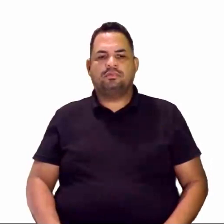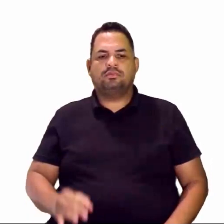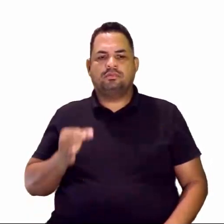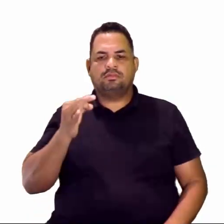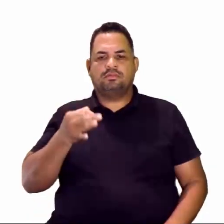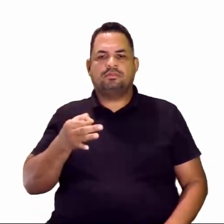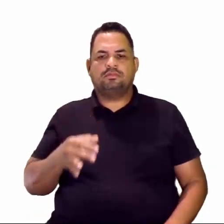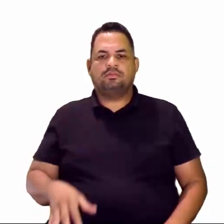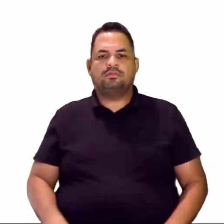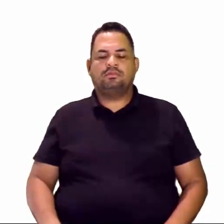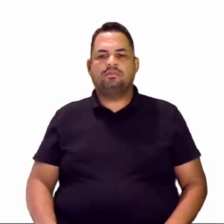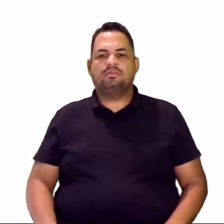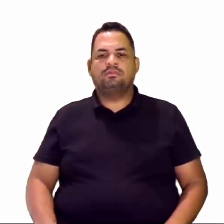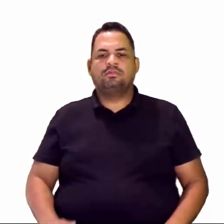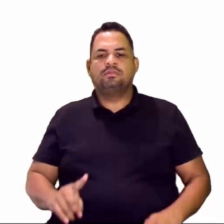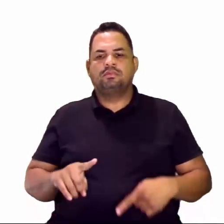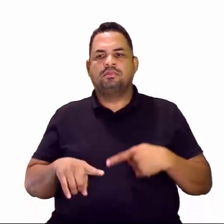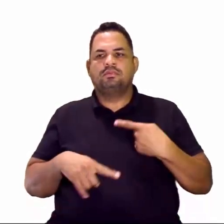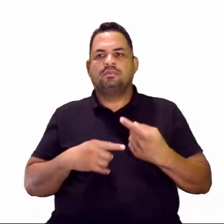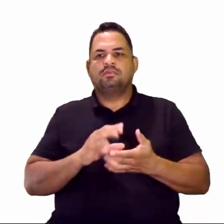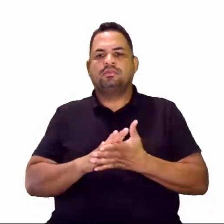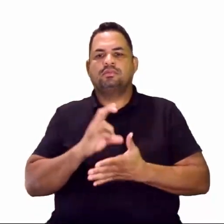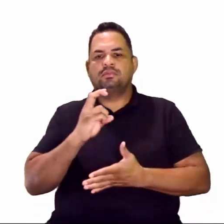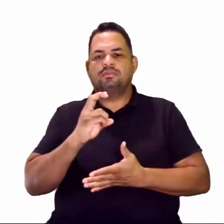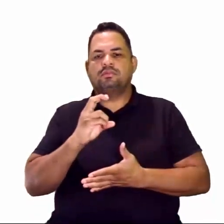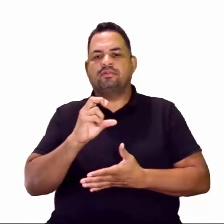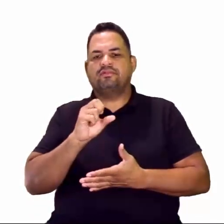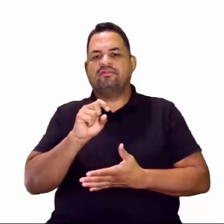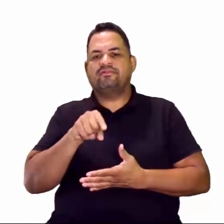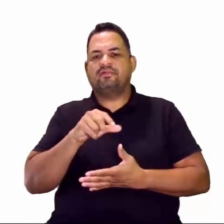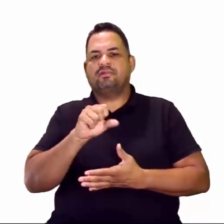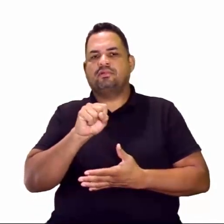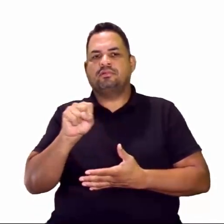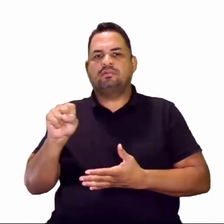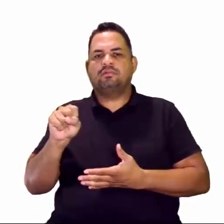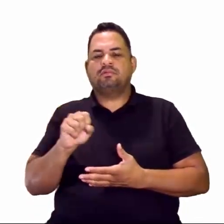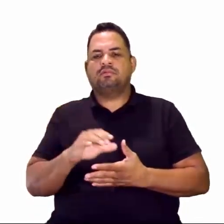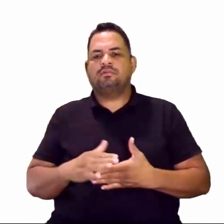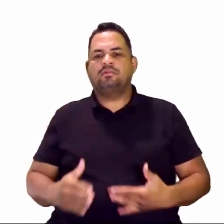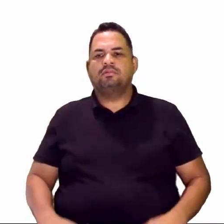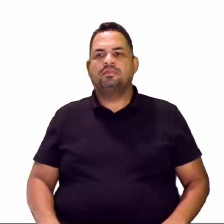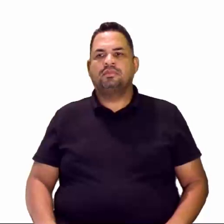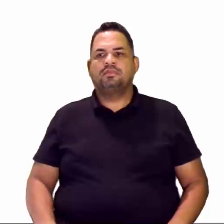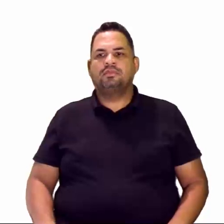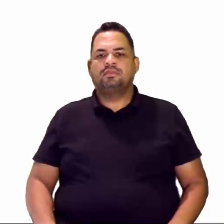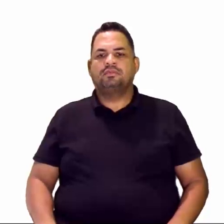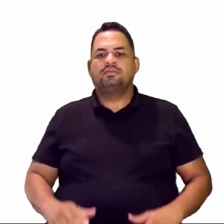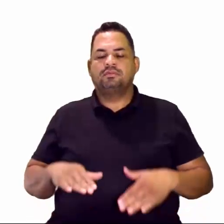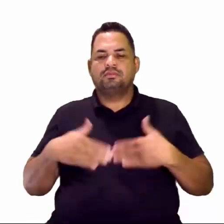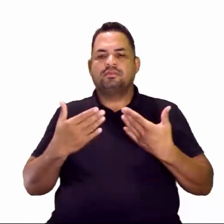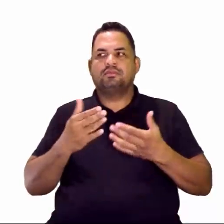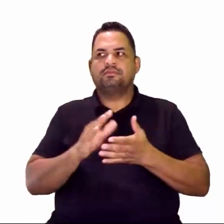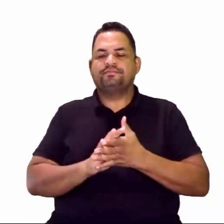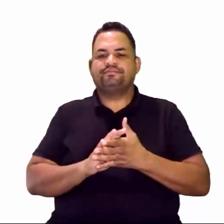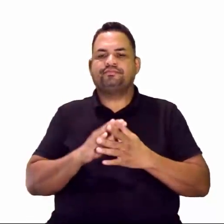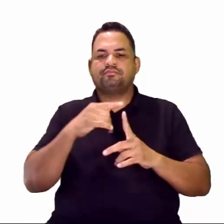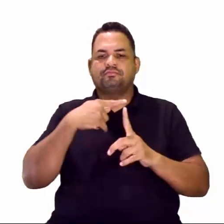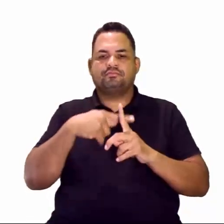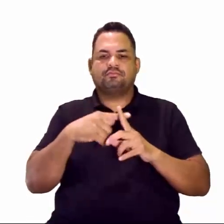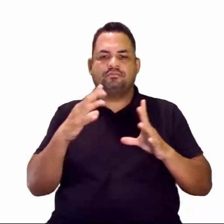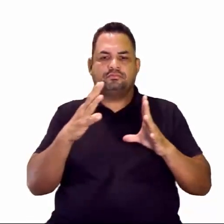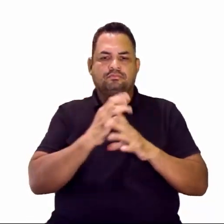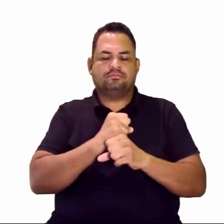tá certo? E assim deu 5,88 e o oxigênio 94,12. Quando você somar